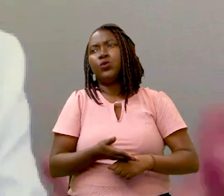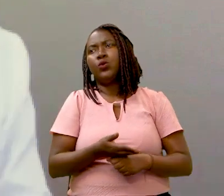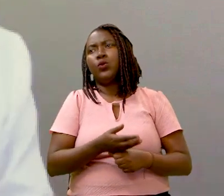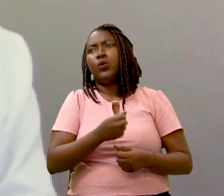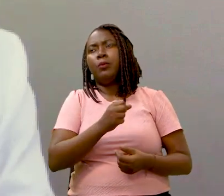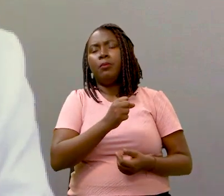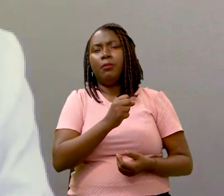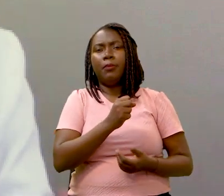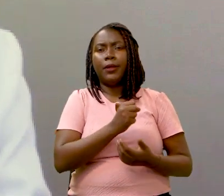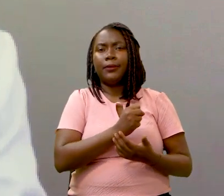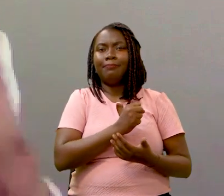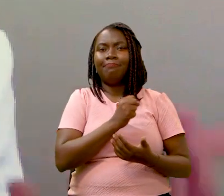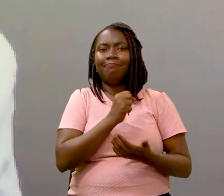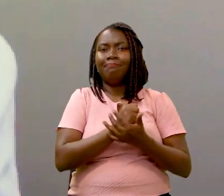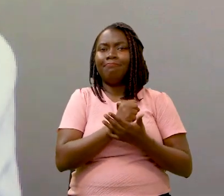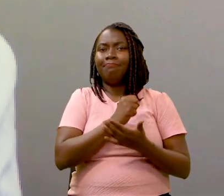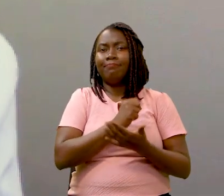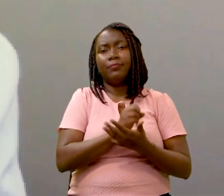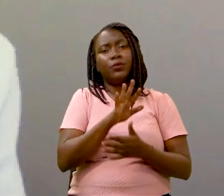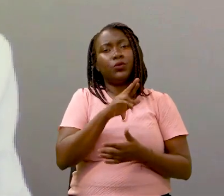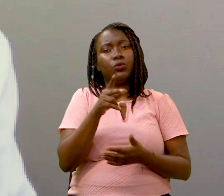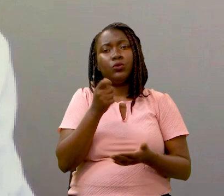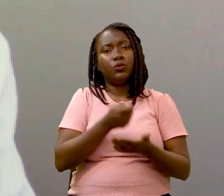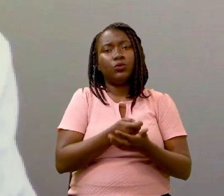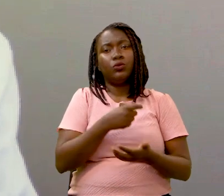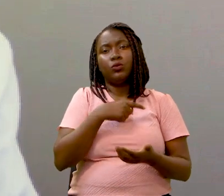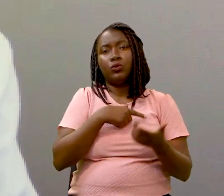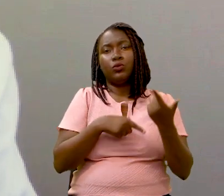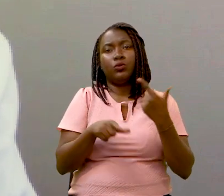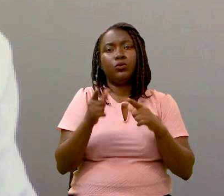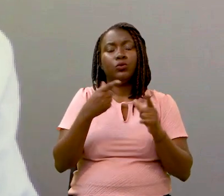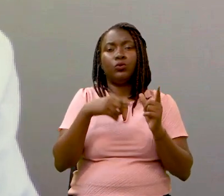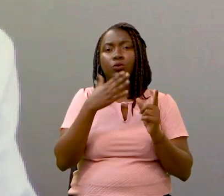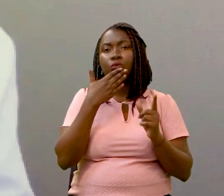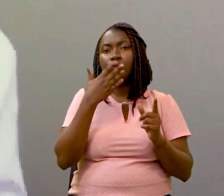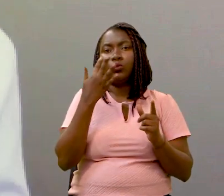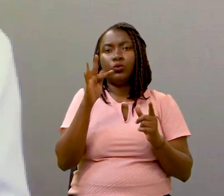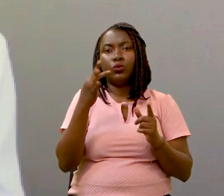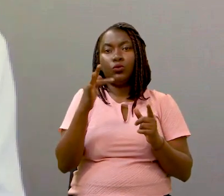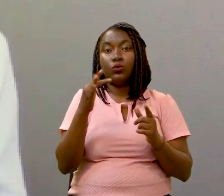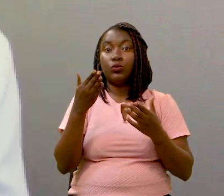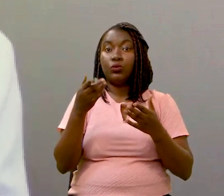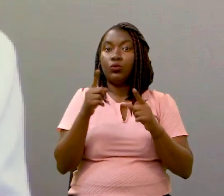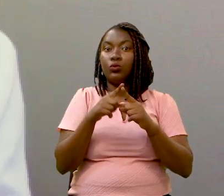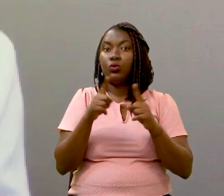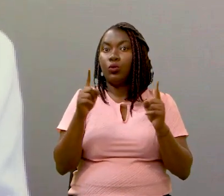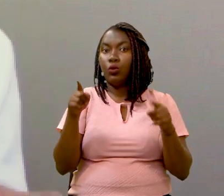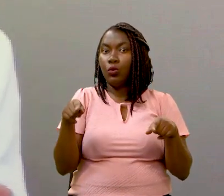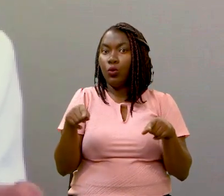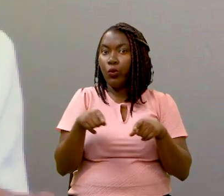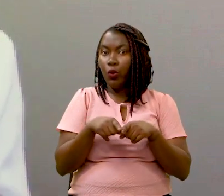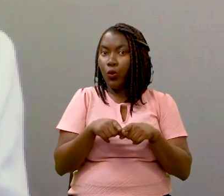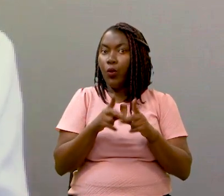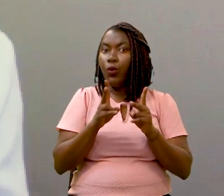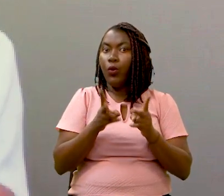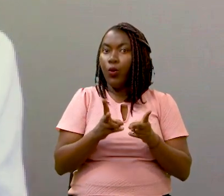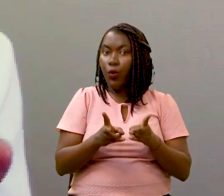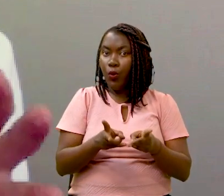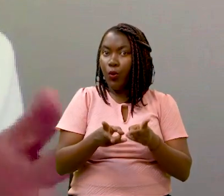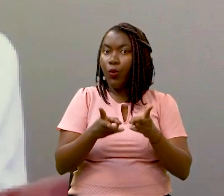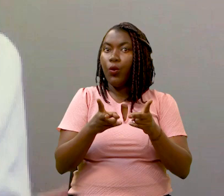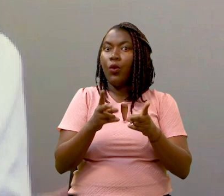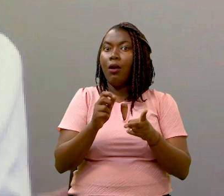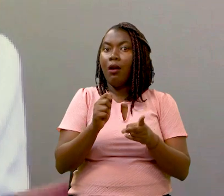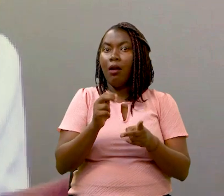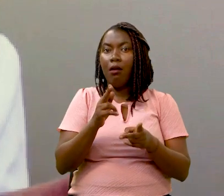Não é? Mas também não é obrigatório, podemos ter outros tipos de dor. Esse quadro perdura algum tempinho,